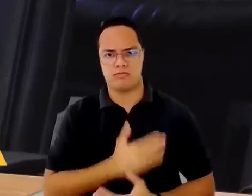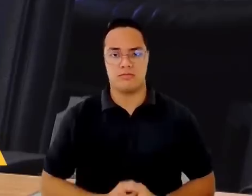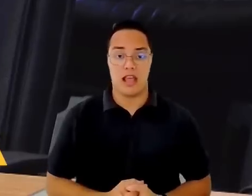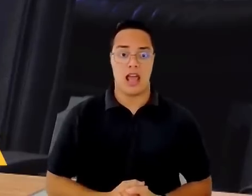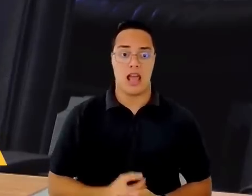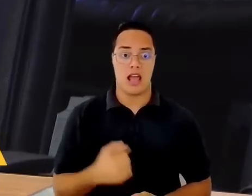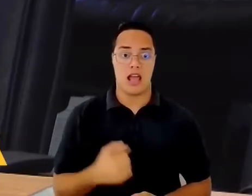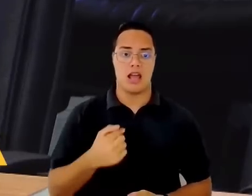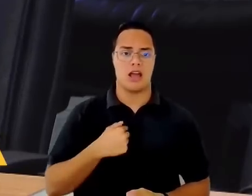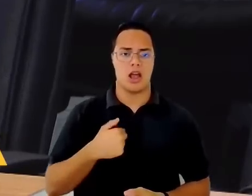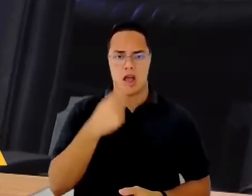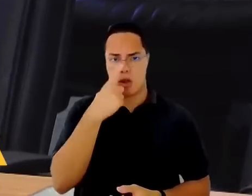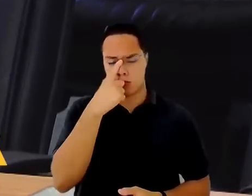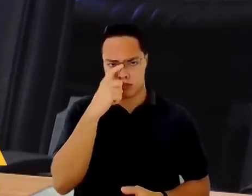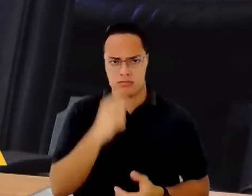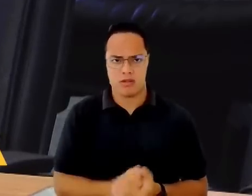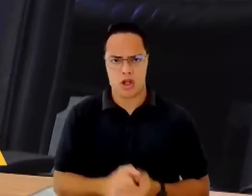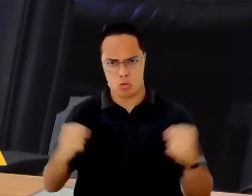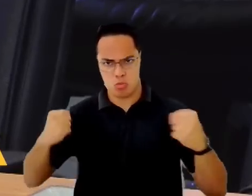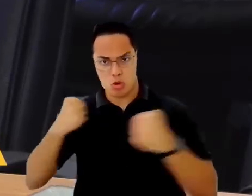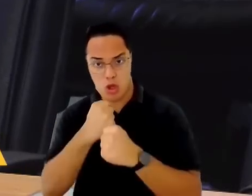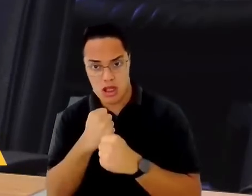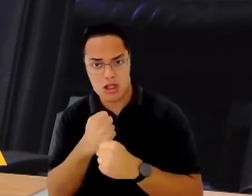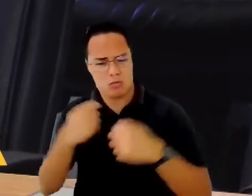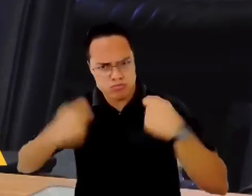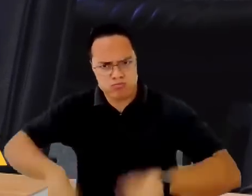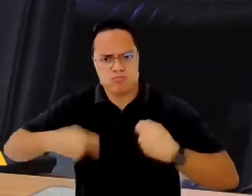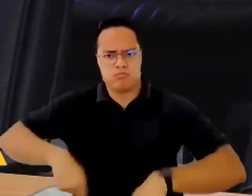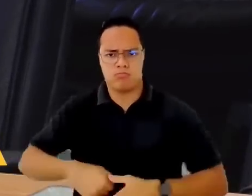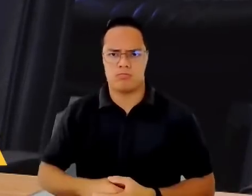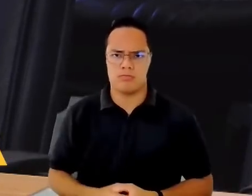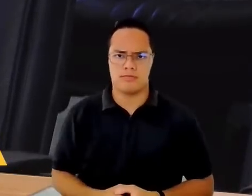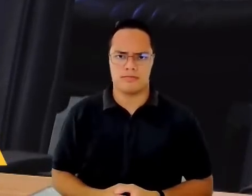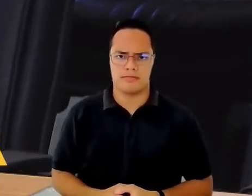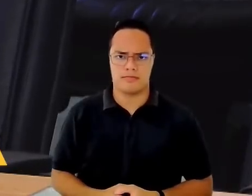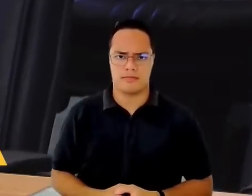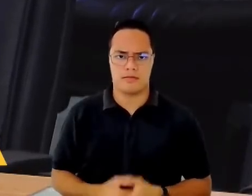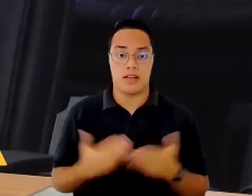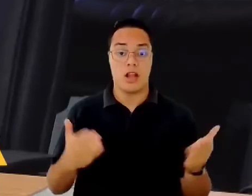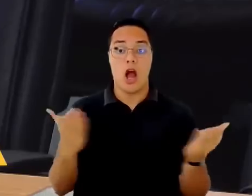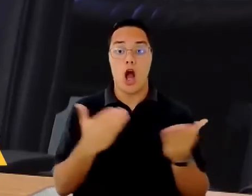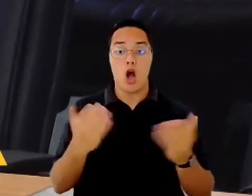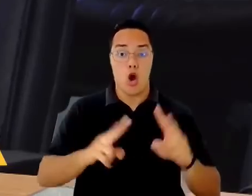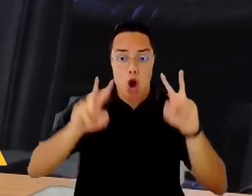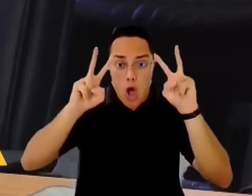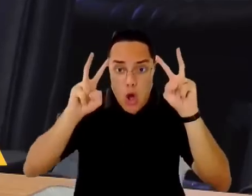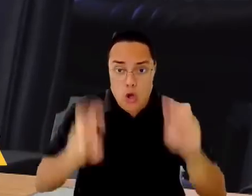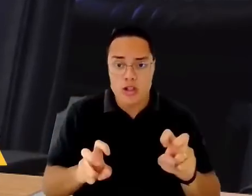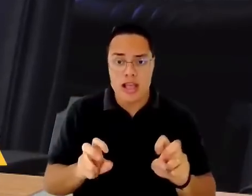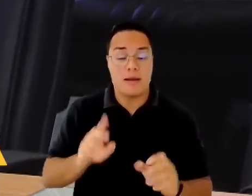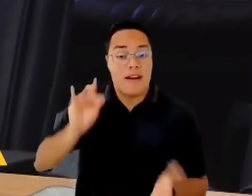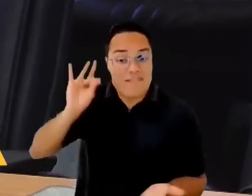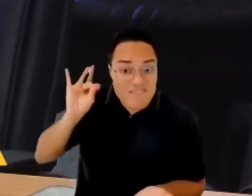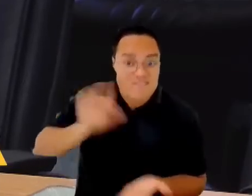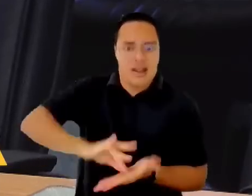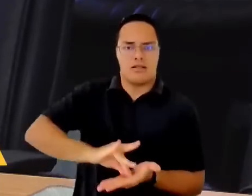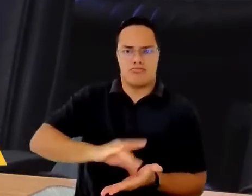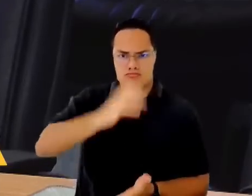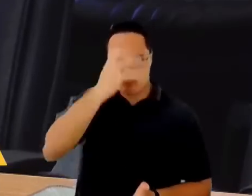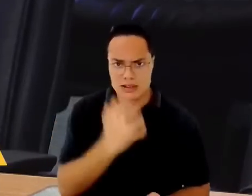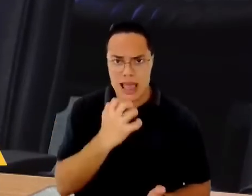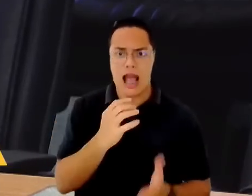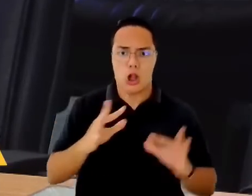a proteção das nossas crianças e adolescentes essa questão é uma questão Sagrada e que deveria ser sagrada para